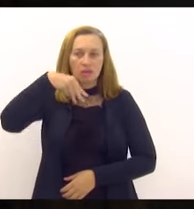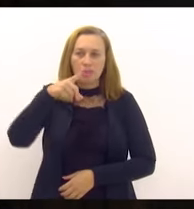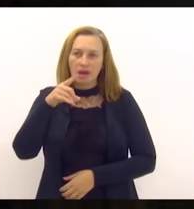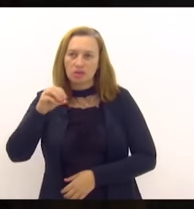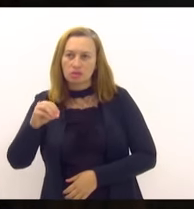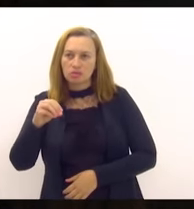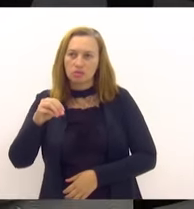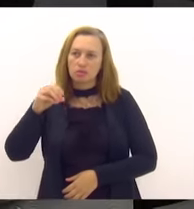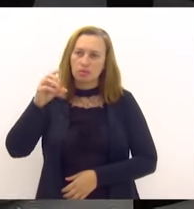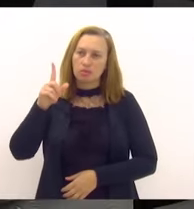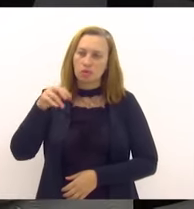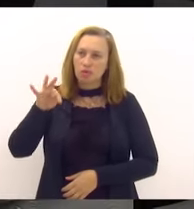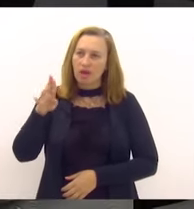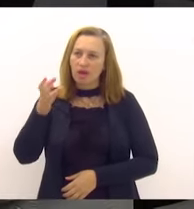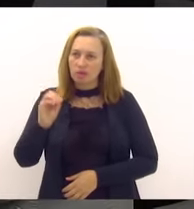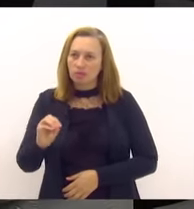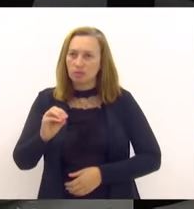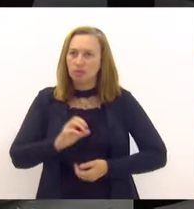nosso presidente.